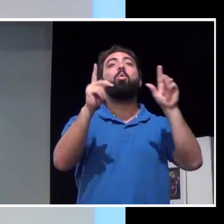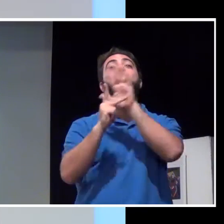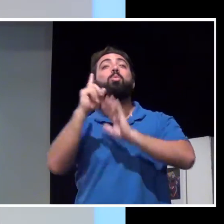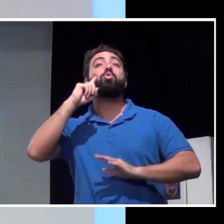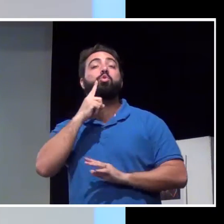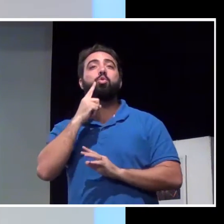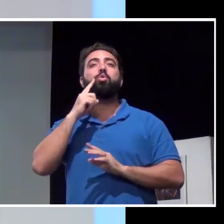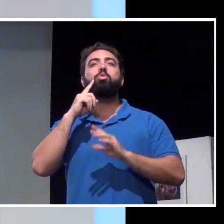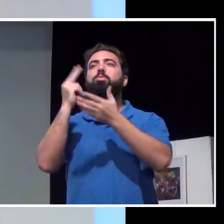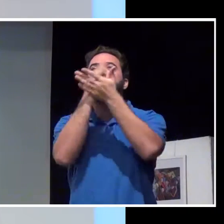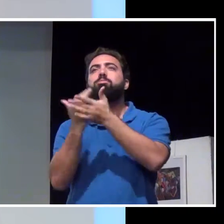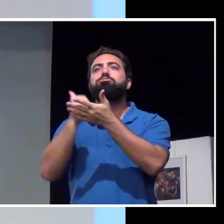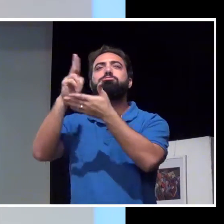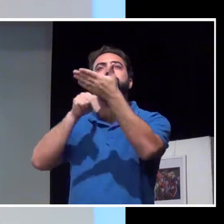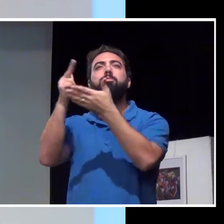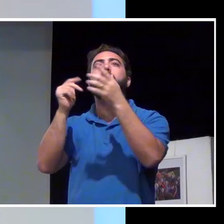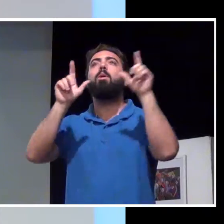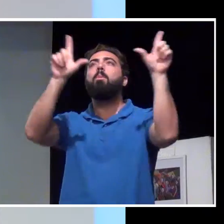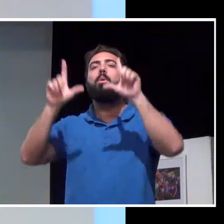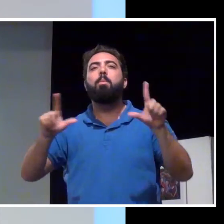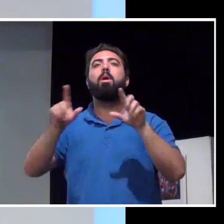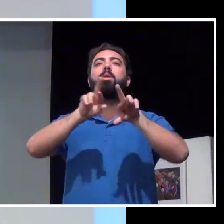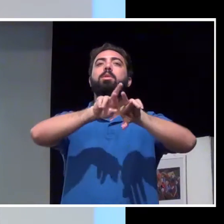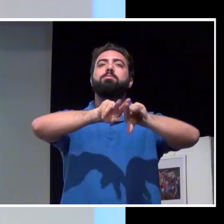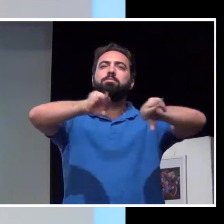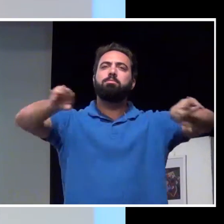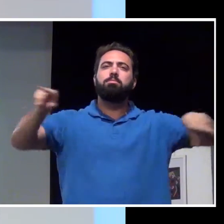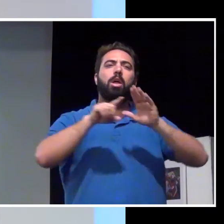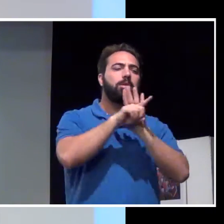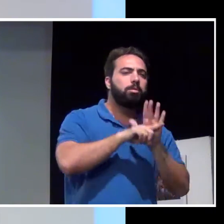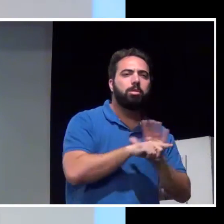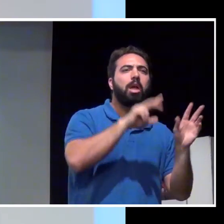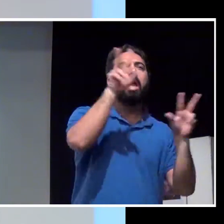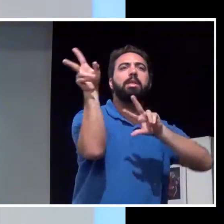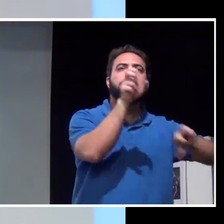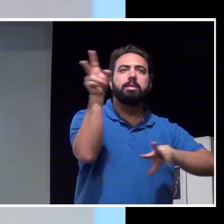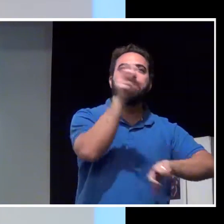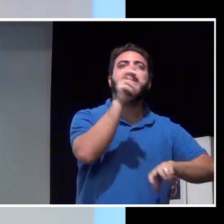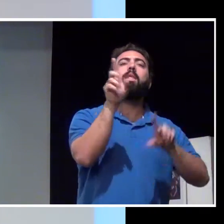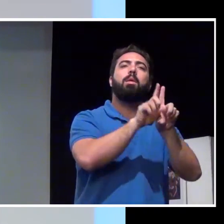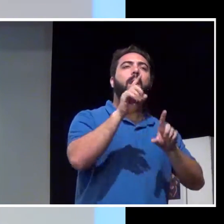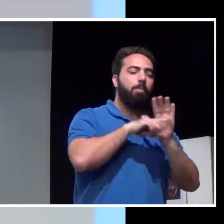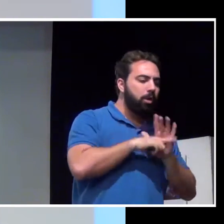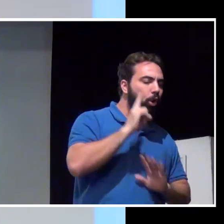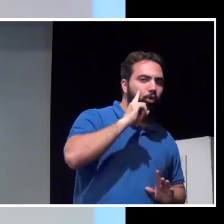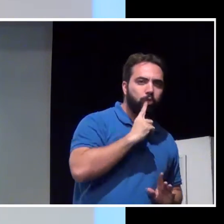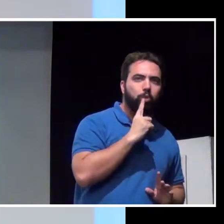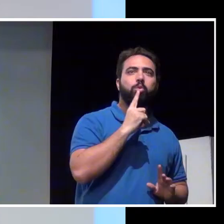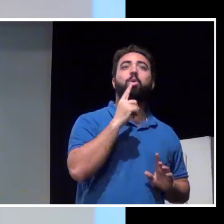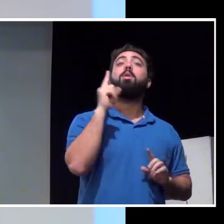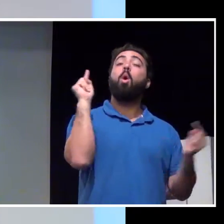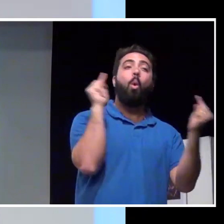surdos, em várias citações de pesquisadores surdos. Então, combinou muito mais